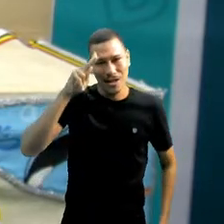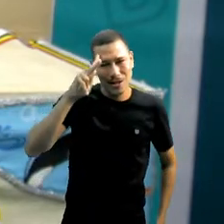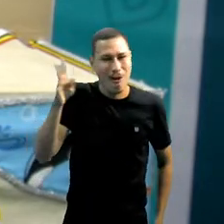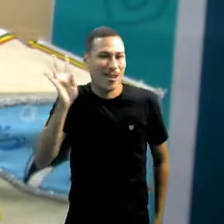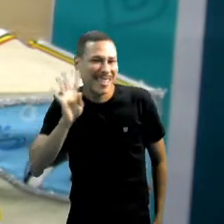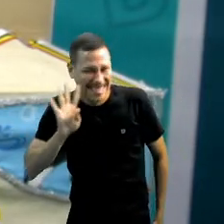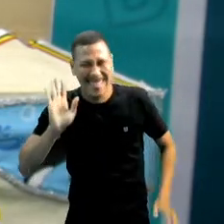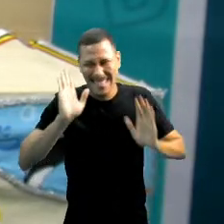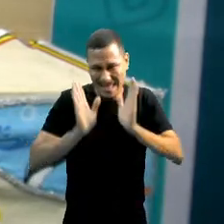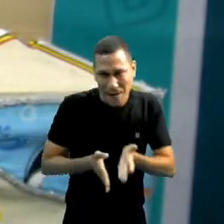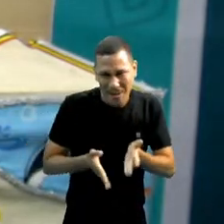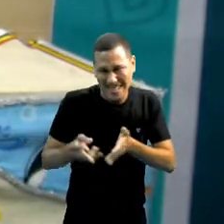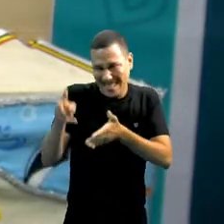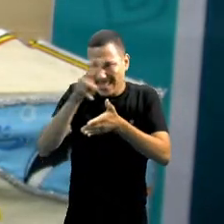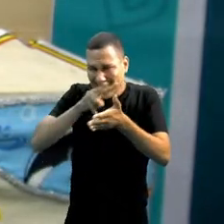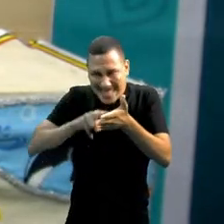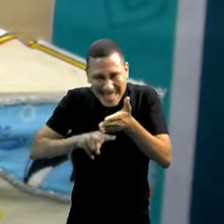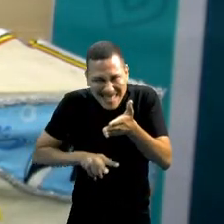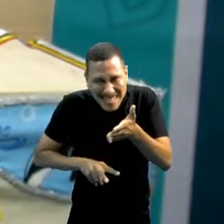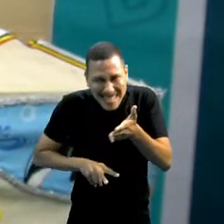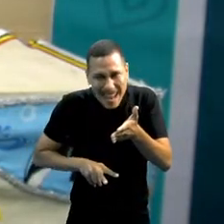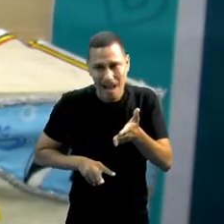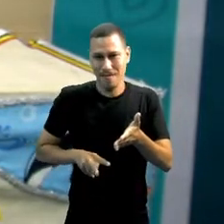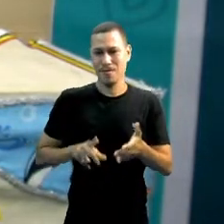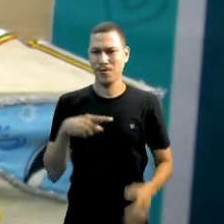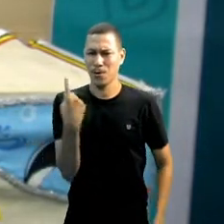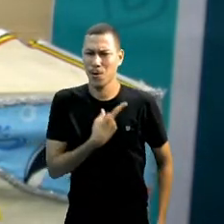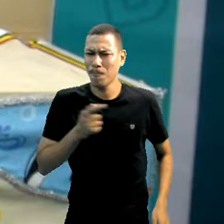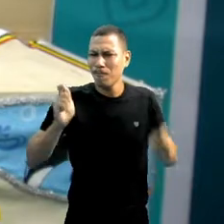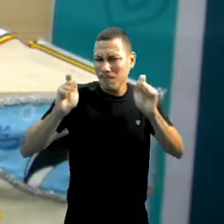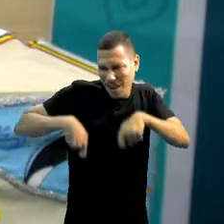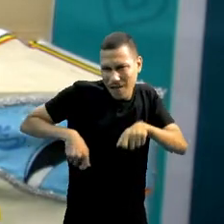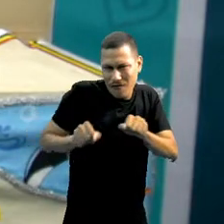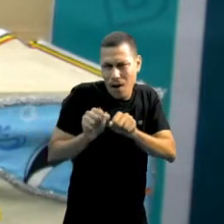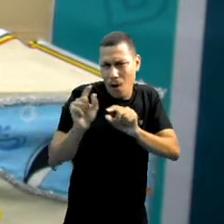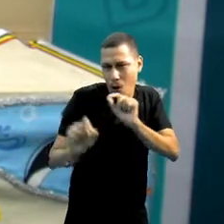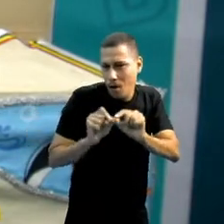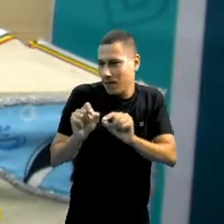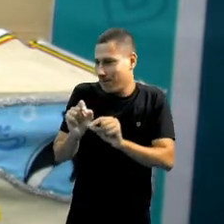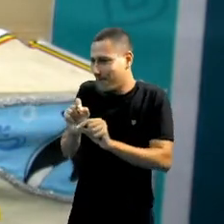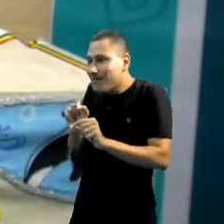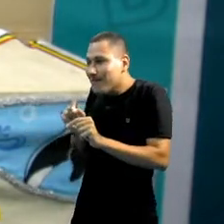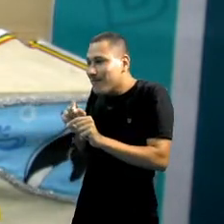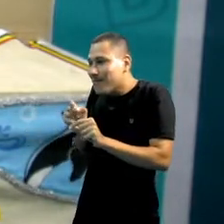de hoje, leiturinha, a gente tem que fazer o quê?